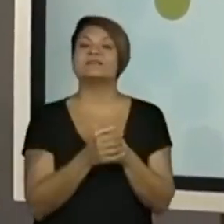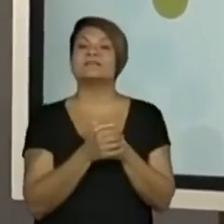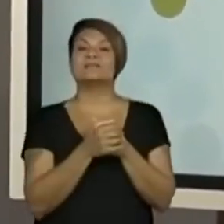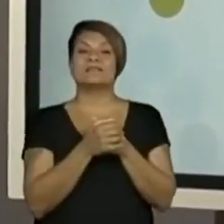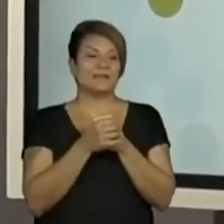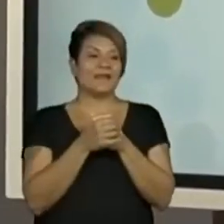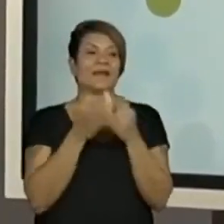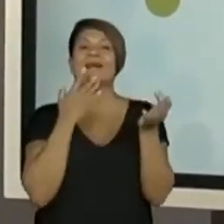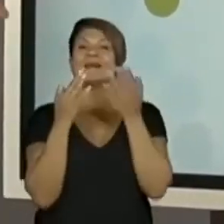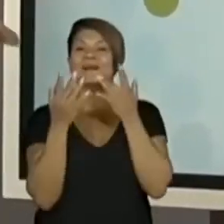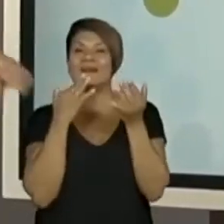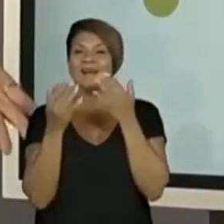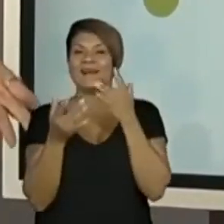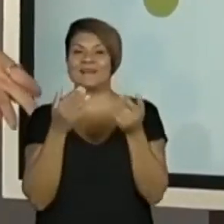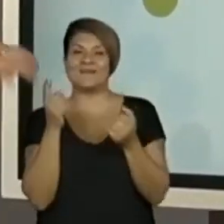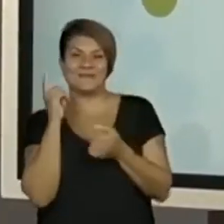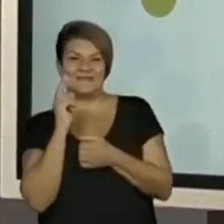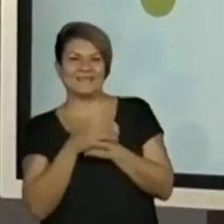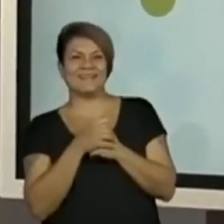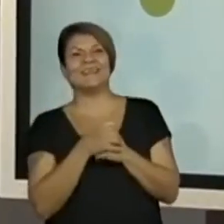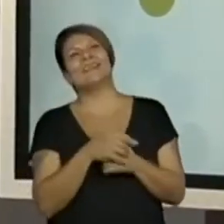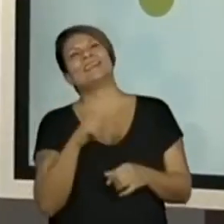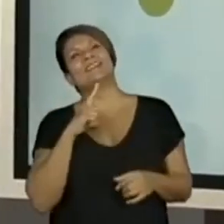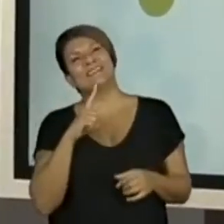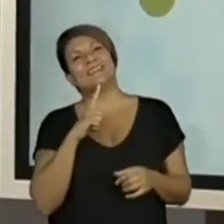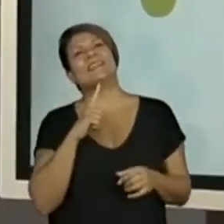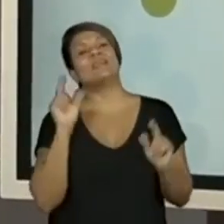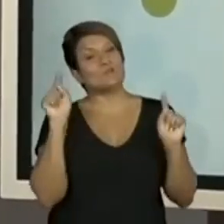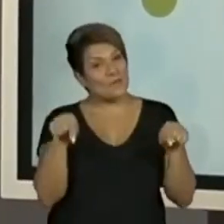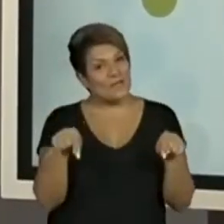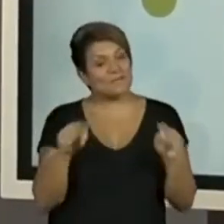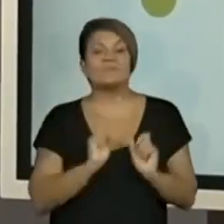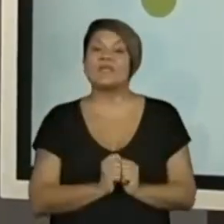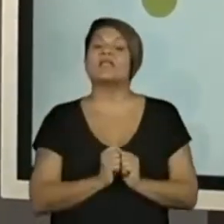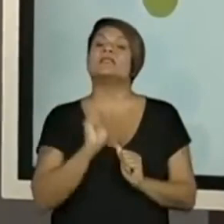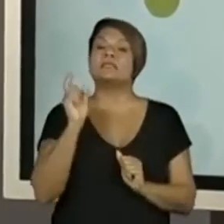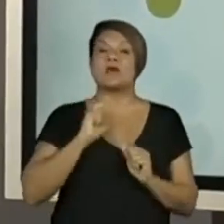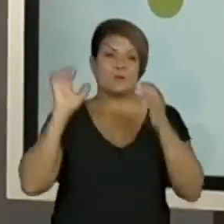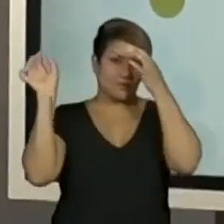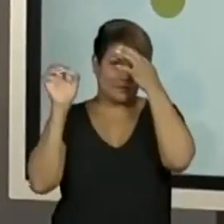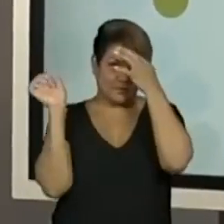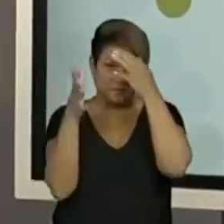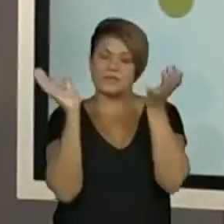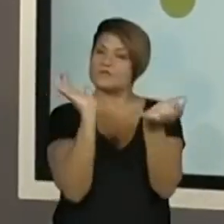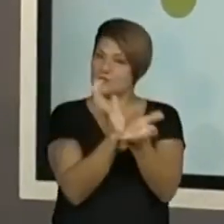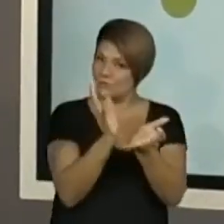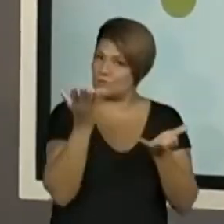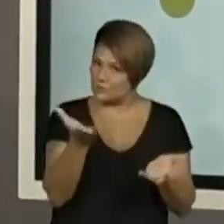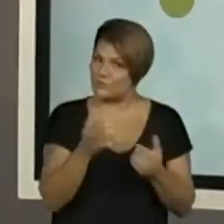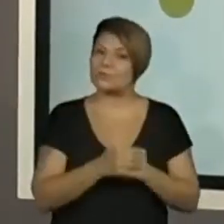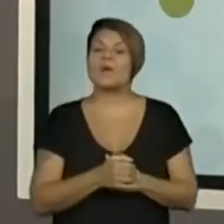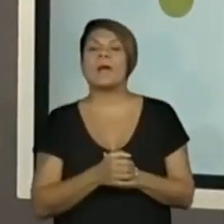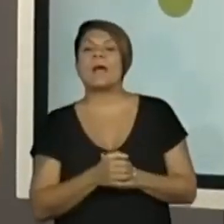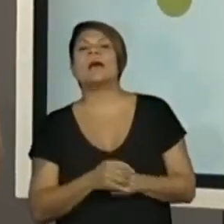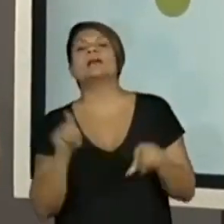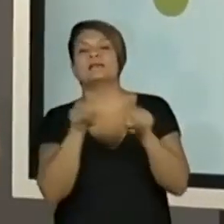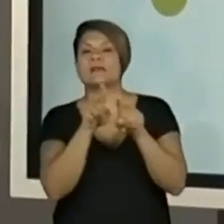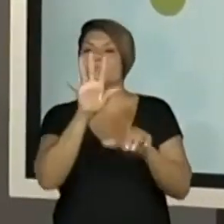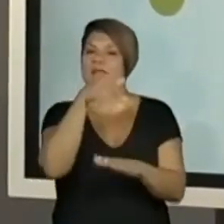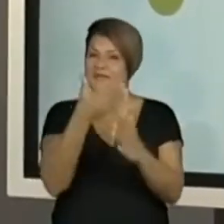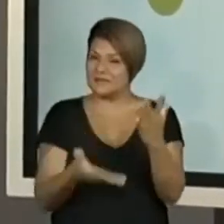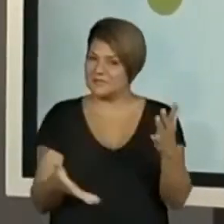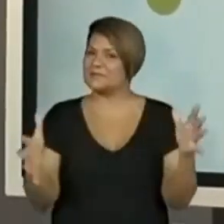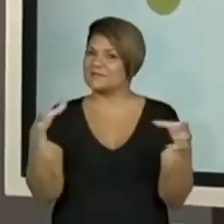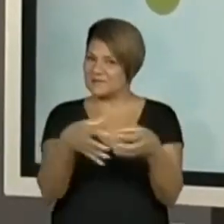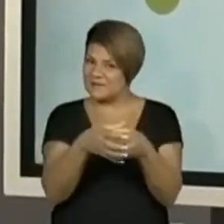de olhar de saber da onde vem não é a turma do Oráculo também está aqui comigo o pessoal lá